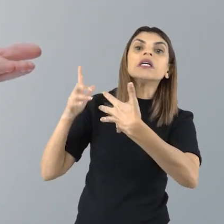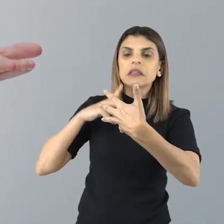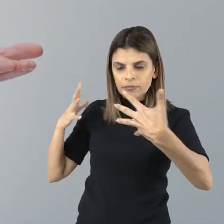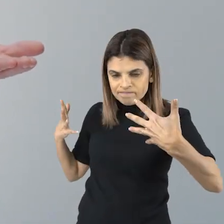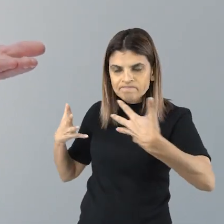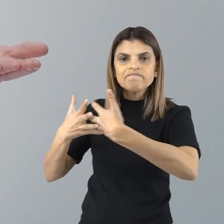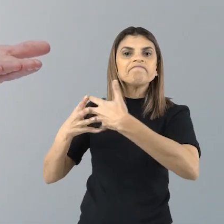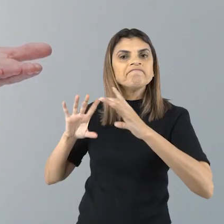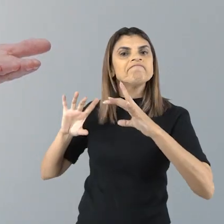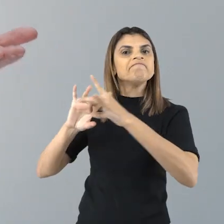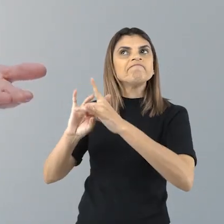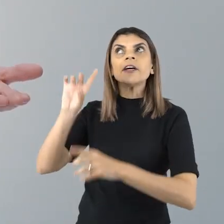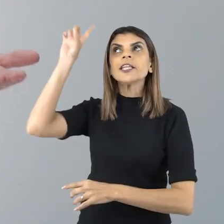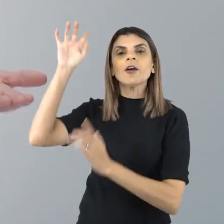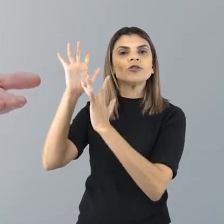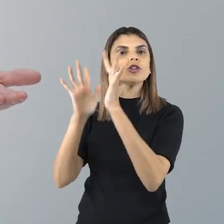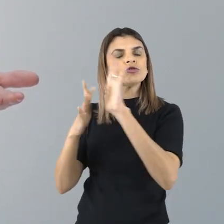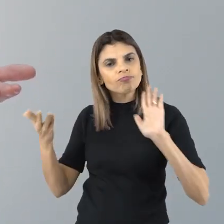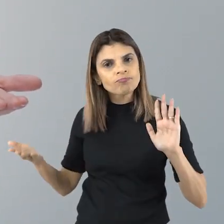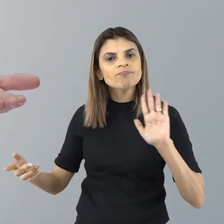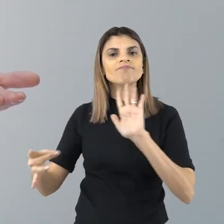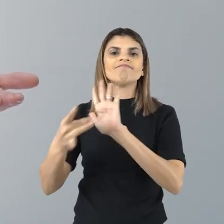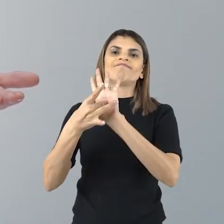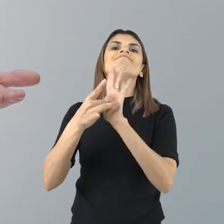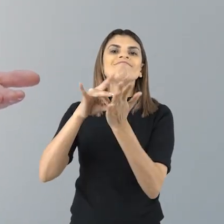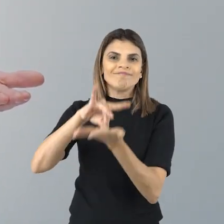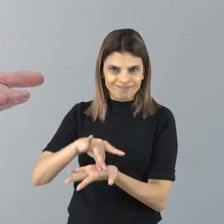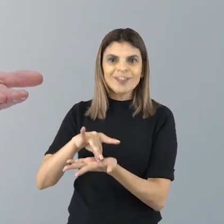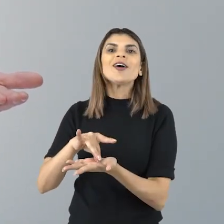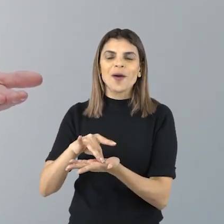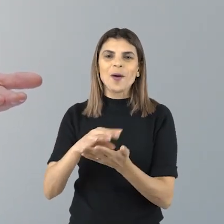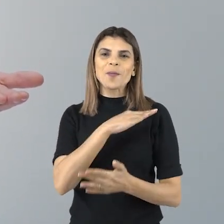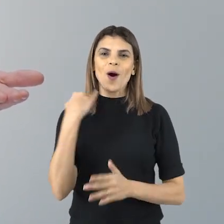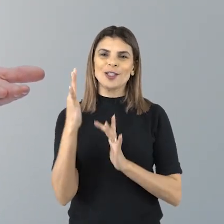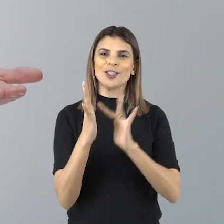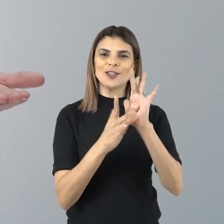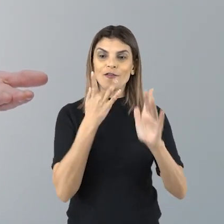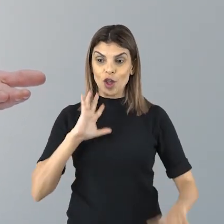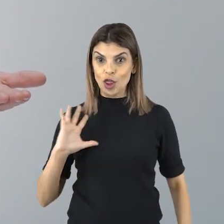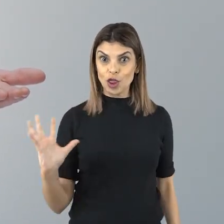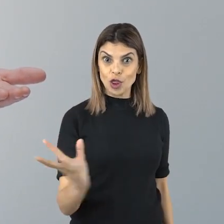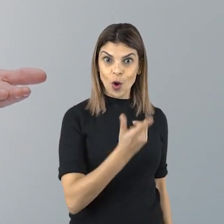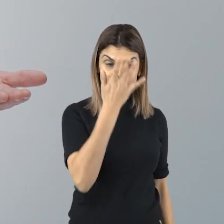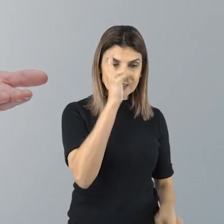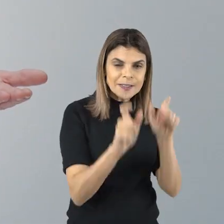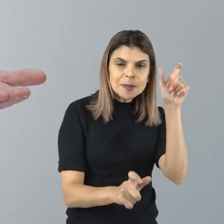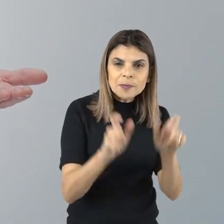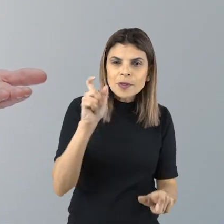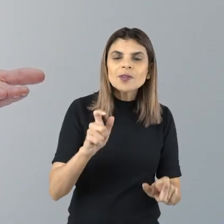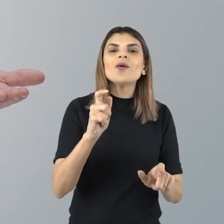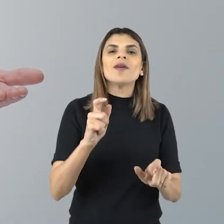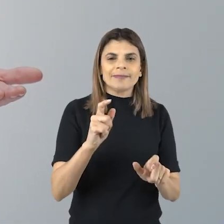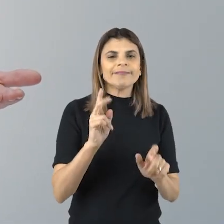Pai Celestial. Há um versículo no Antigo Testamento que profetizou a morte de Jesus e diz, "Todos nós, tal qual ovelhas,